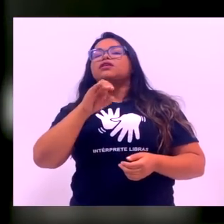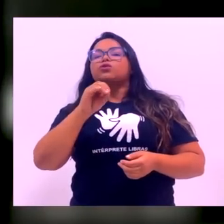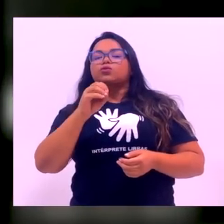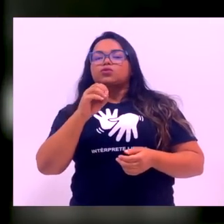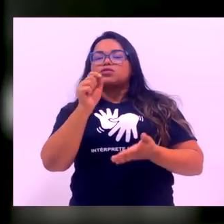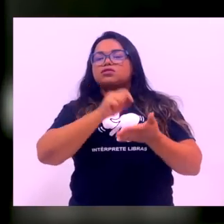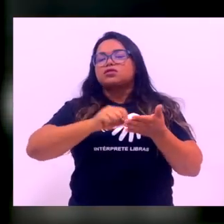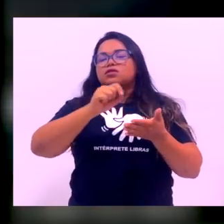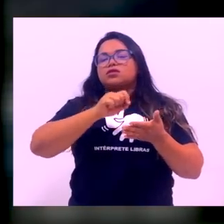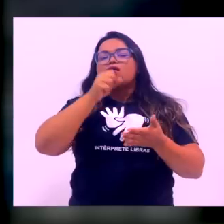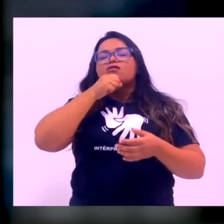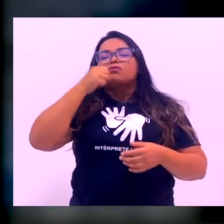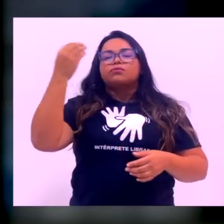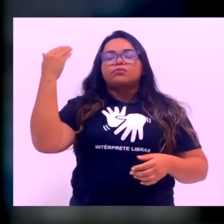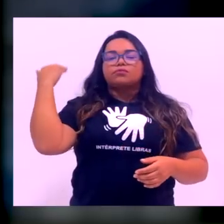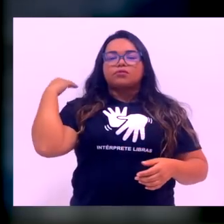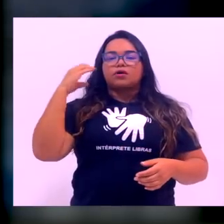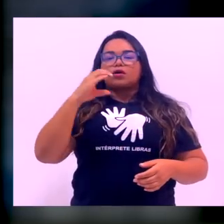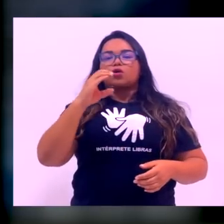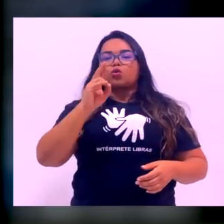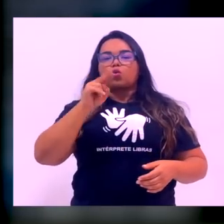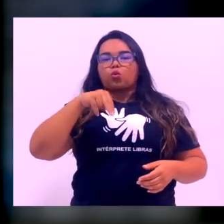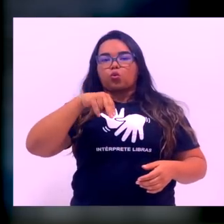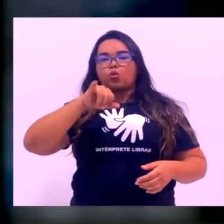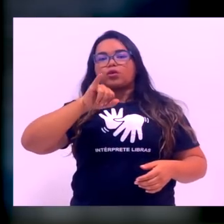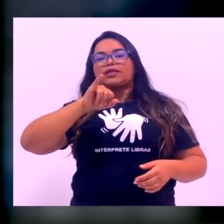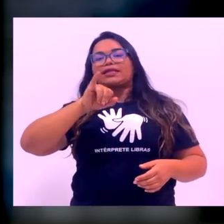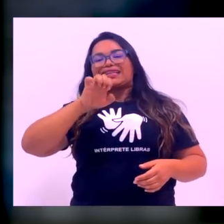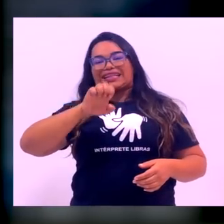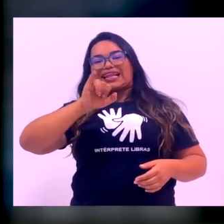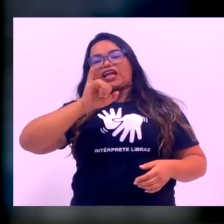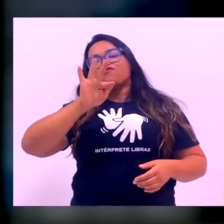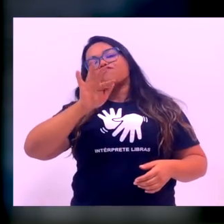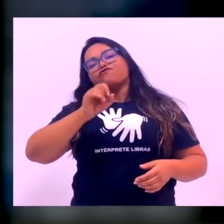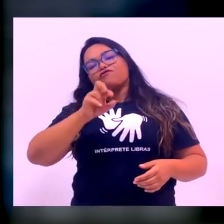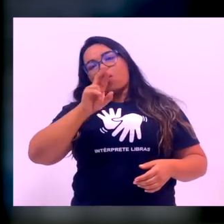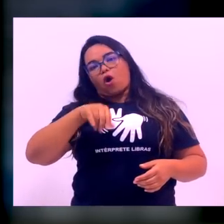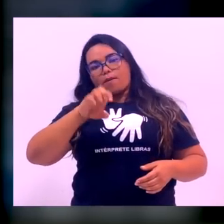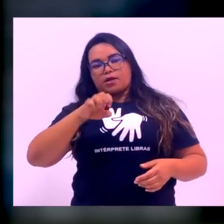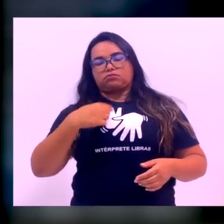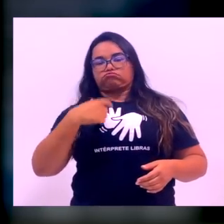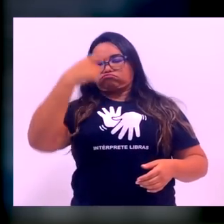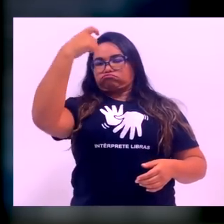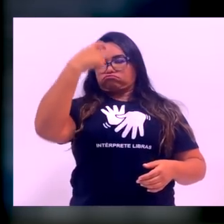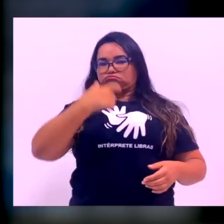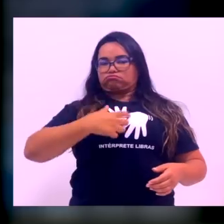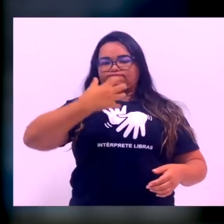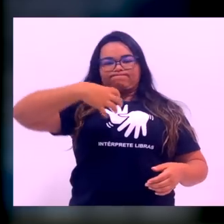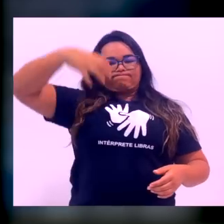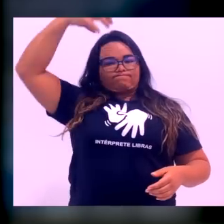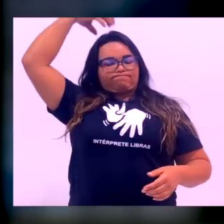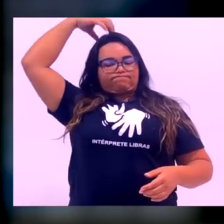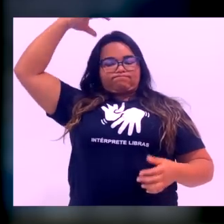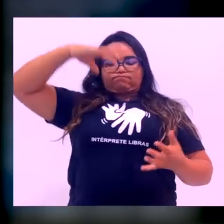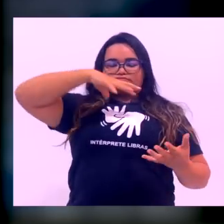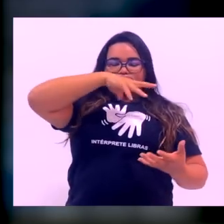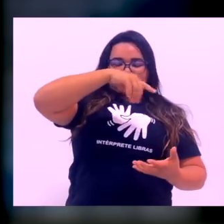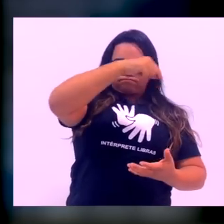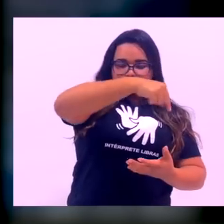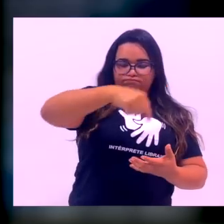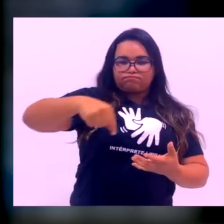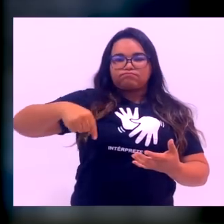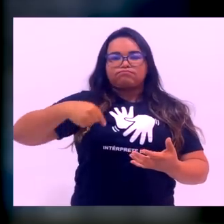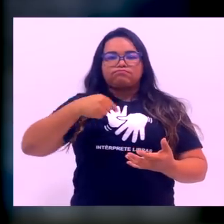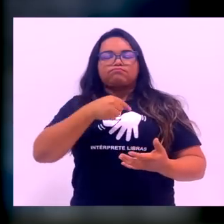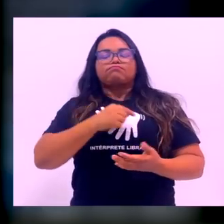escrita cuneiforme, de como aconteceu. Eu sou Ciro, rei do mundo. o Grande, rei de Babilônia, rei da Suméria e